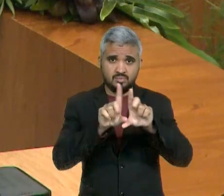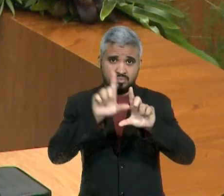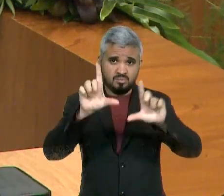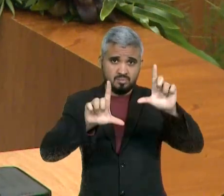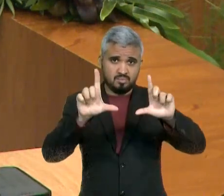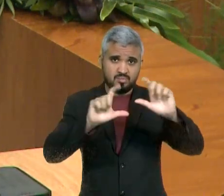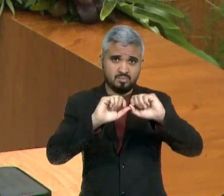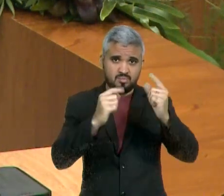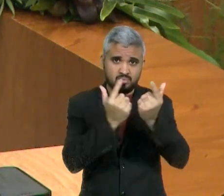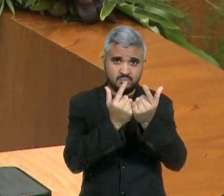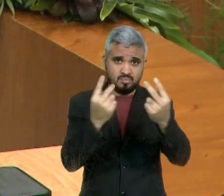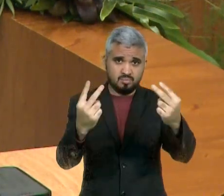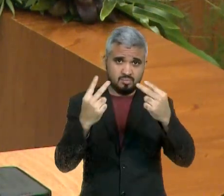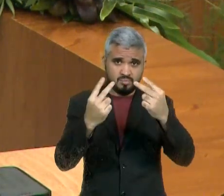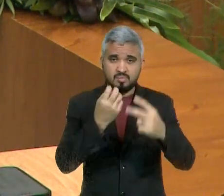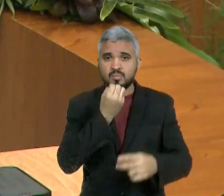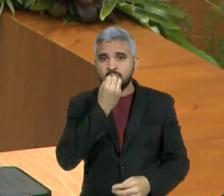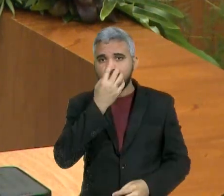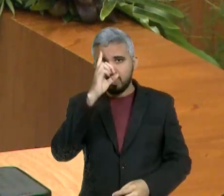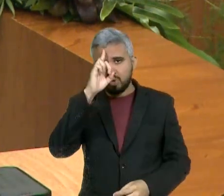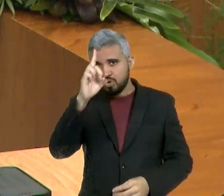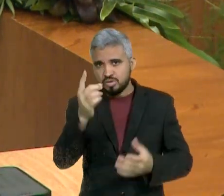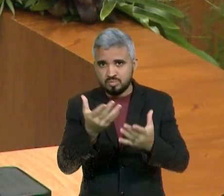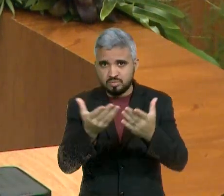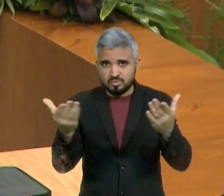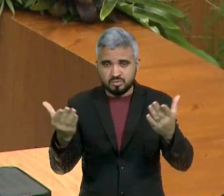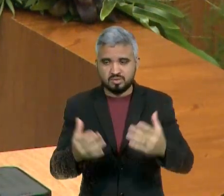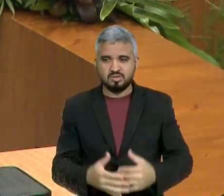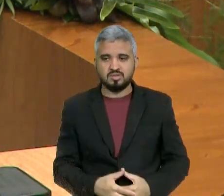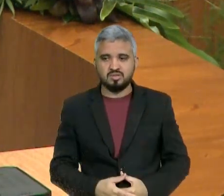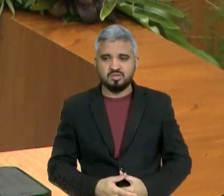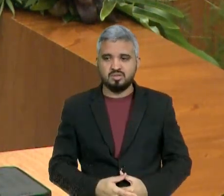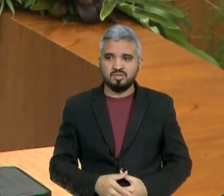mais cordial bom dia. Isso é Marconi?